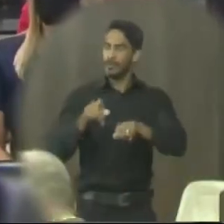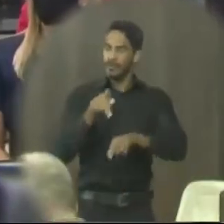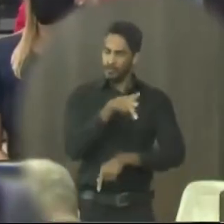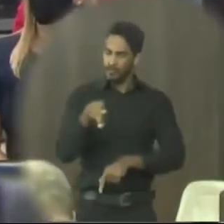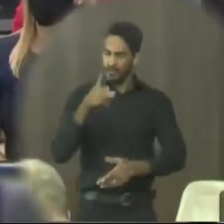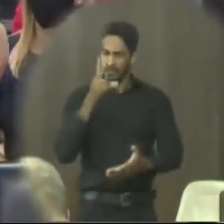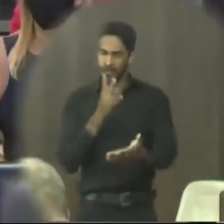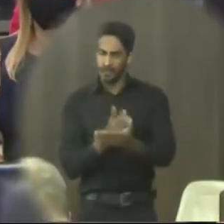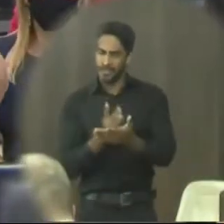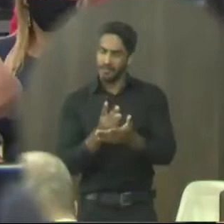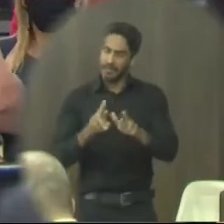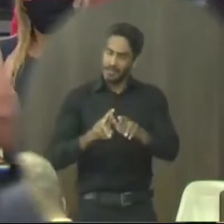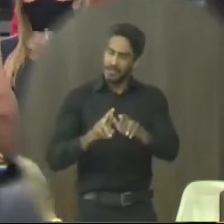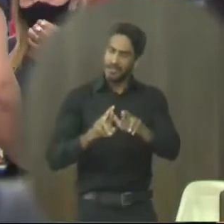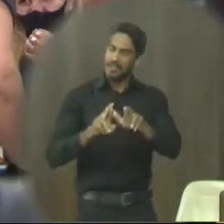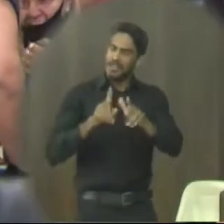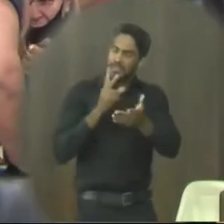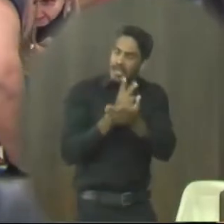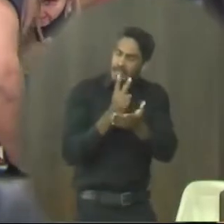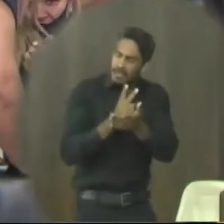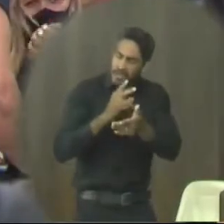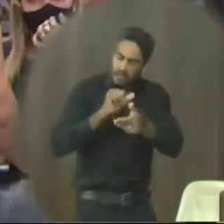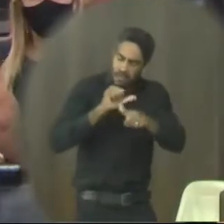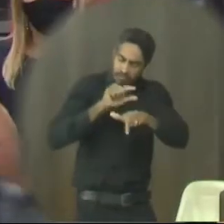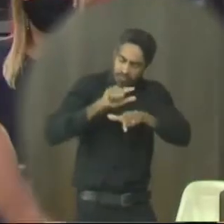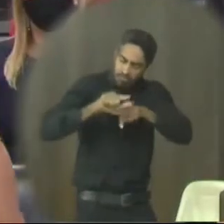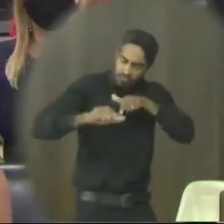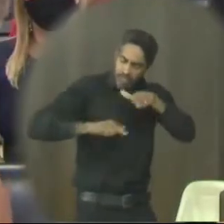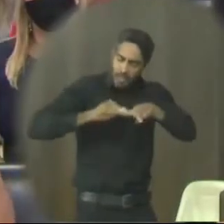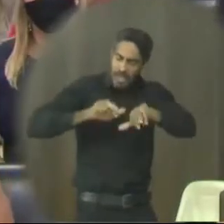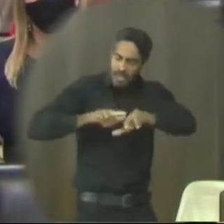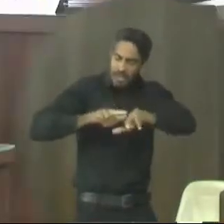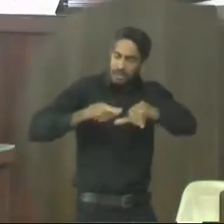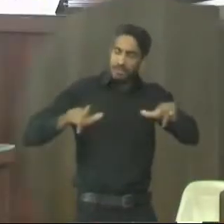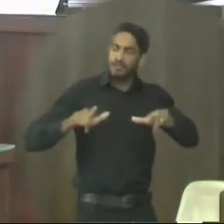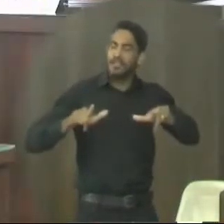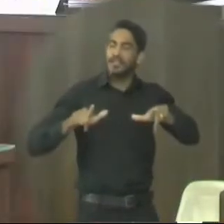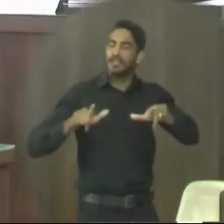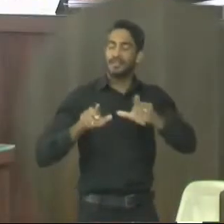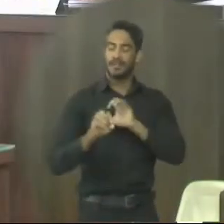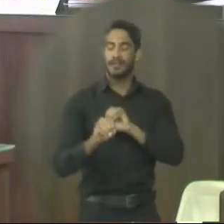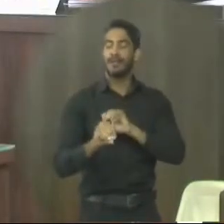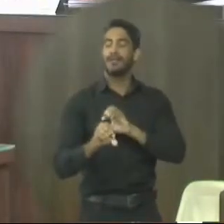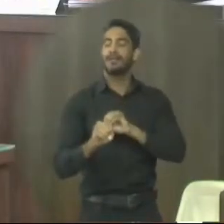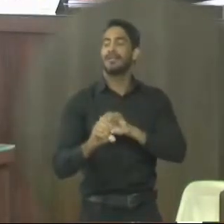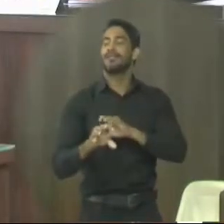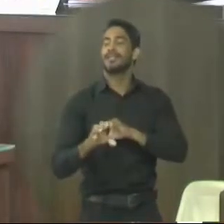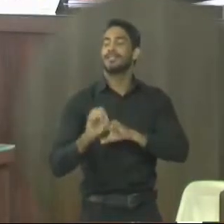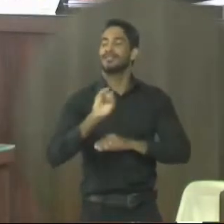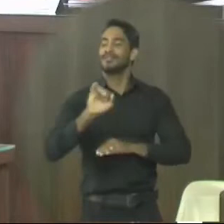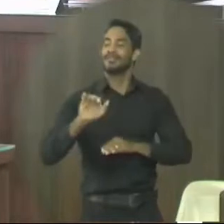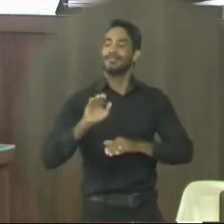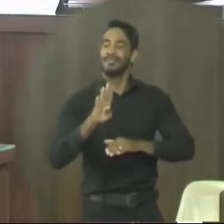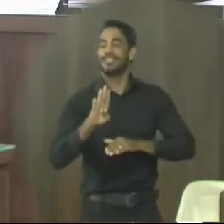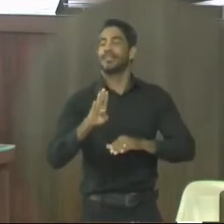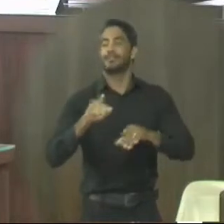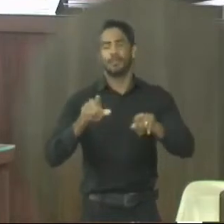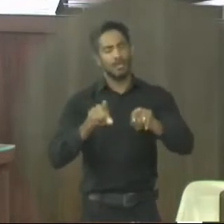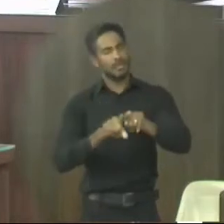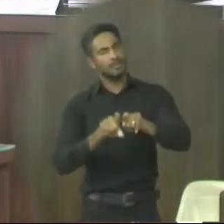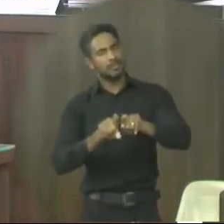faz a diferença aqui na educação em Janaúba. Fazendo a saudação especial